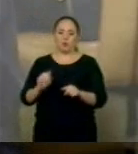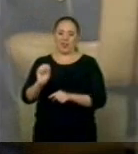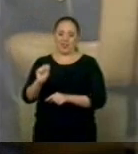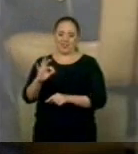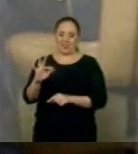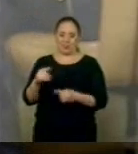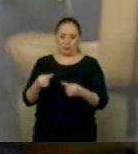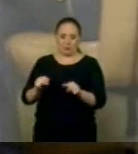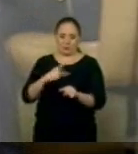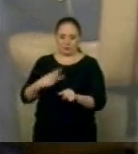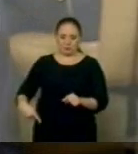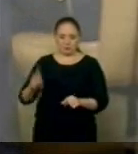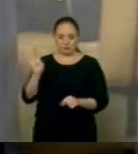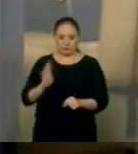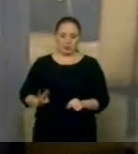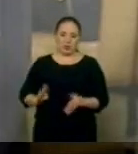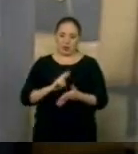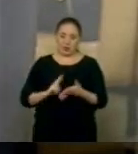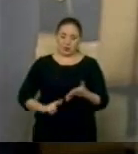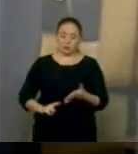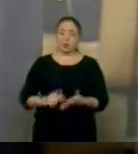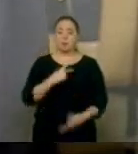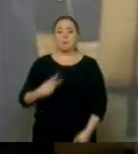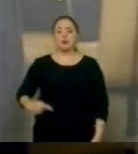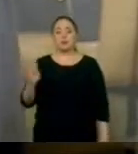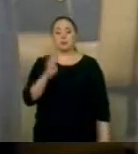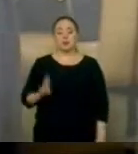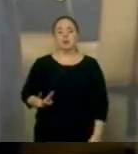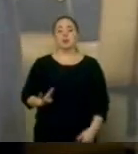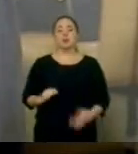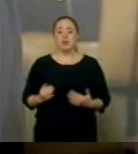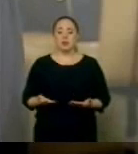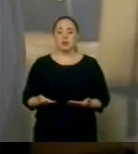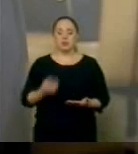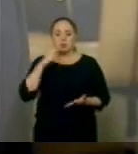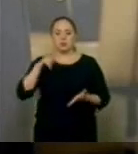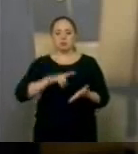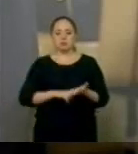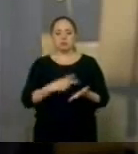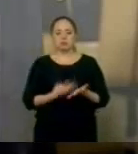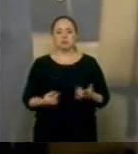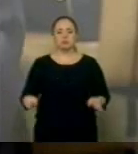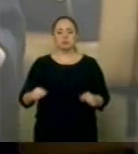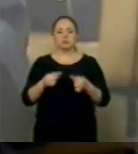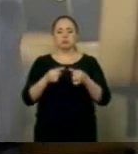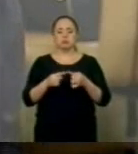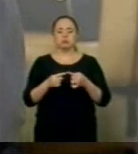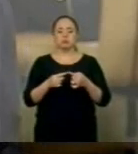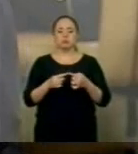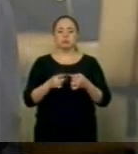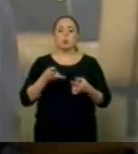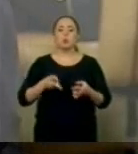Corte, inclusive pela relatoria, o presidente da República enfrenta a interpretação conforme e aí